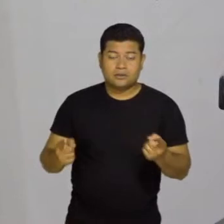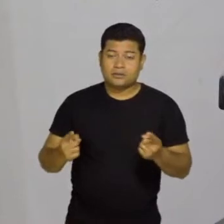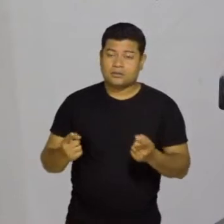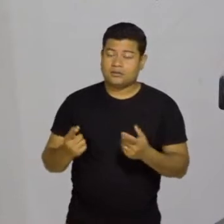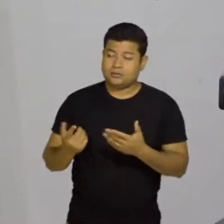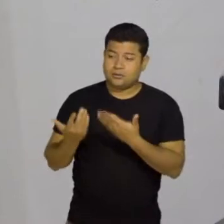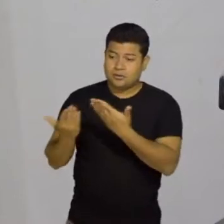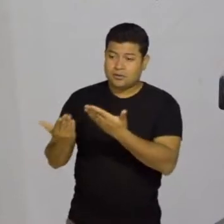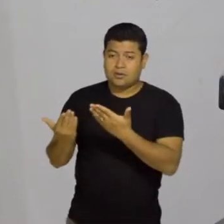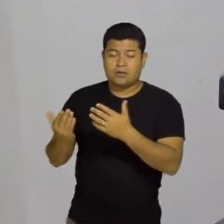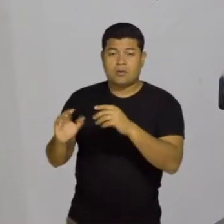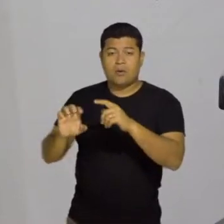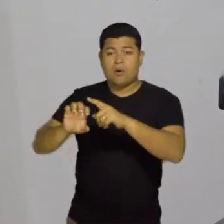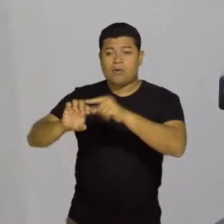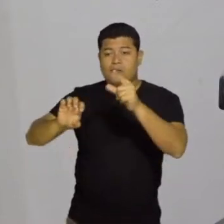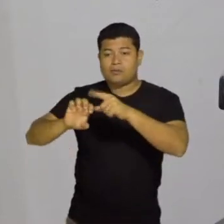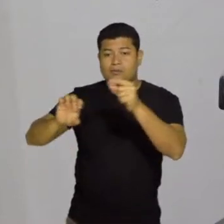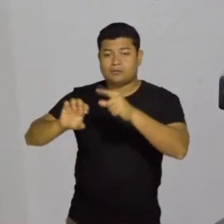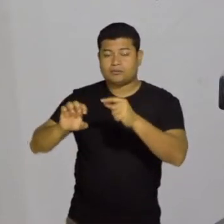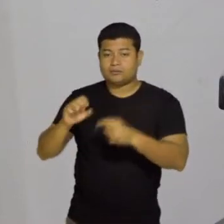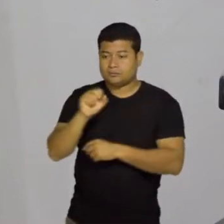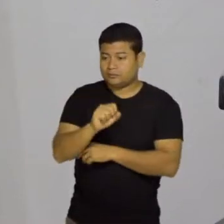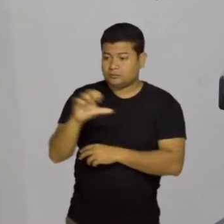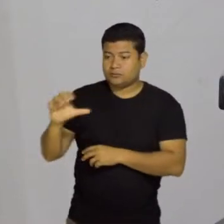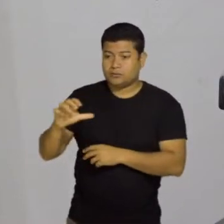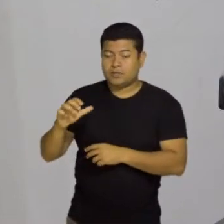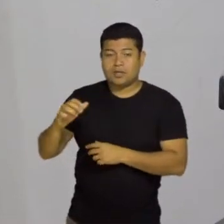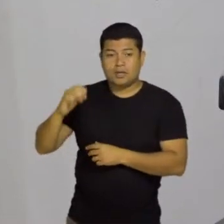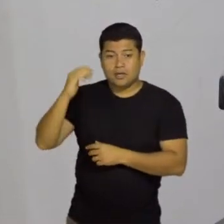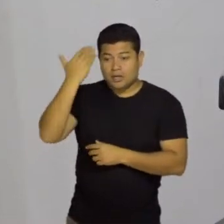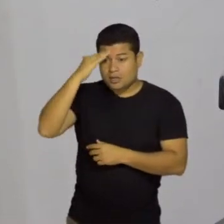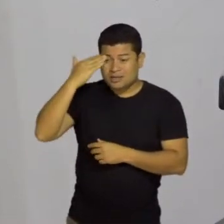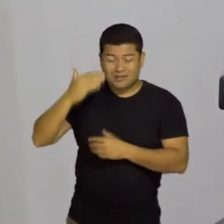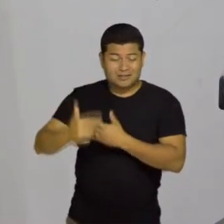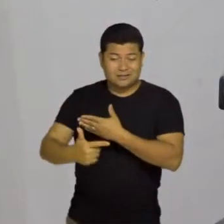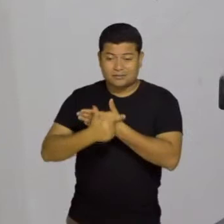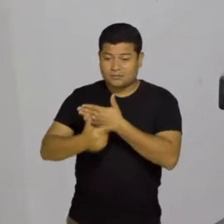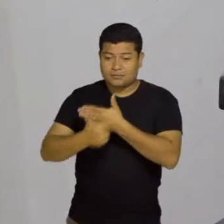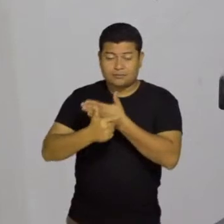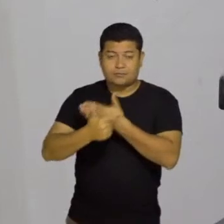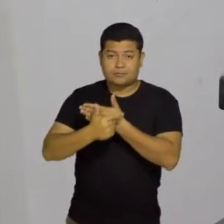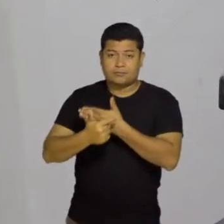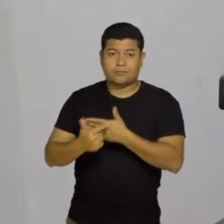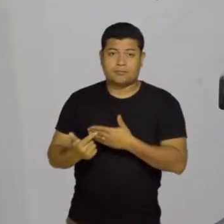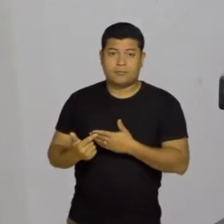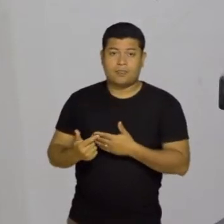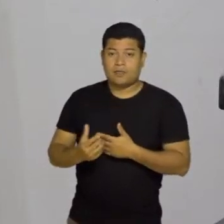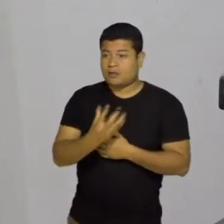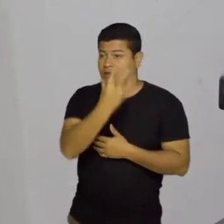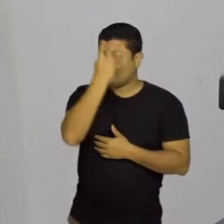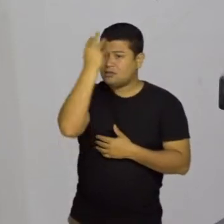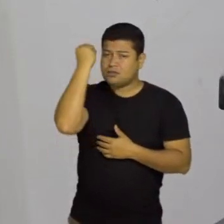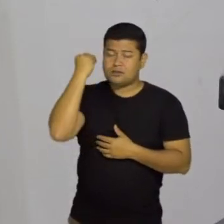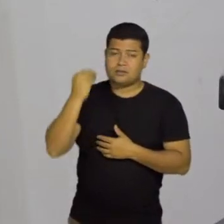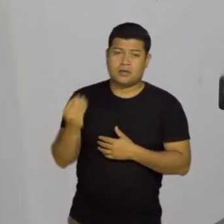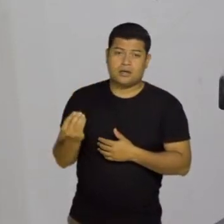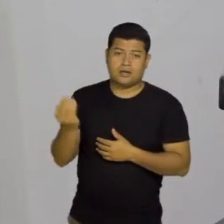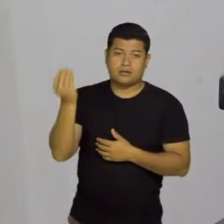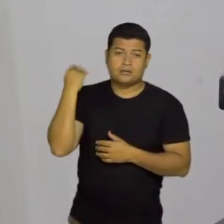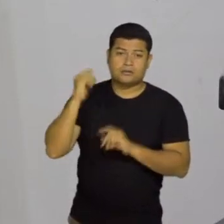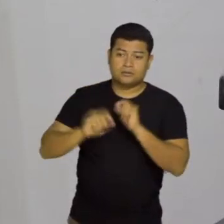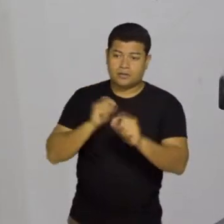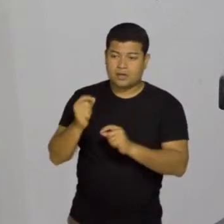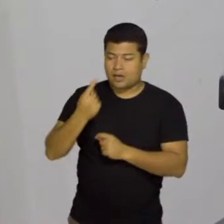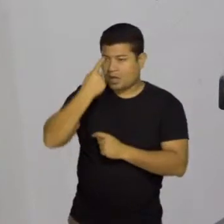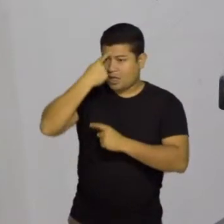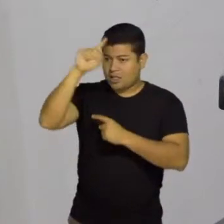principalmente, entenda o papel relevante que ele tem hoje e deixe para trás aquele atraso na linha